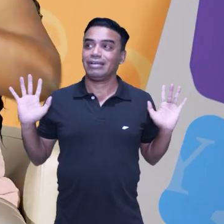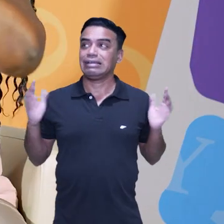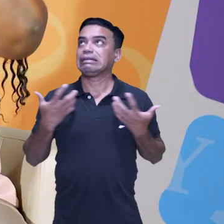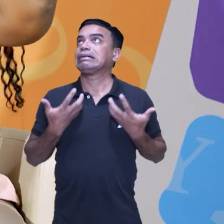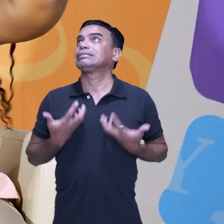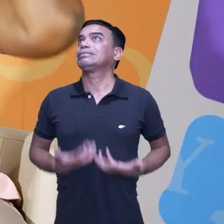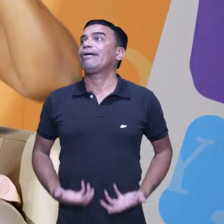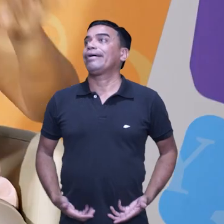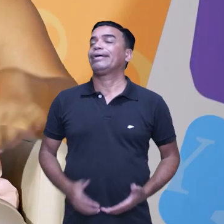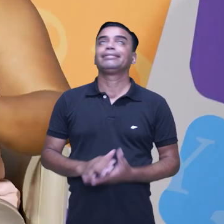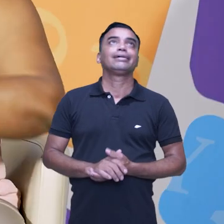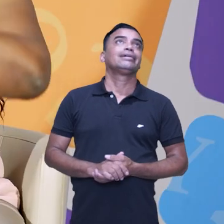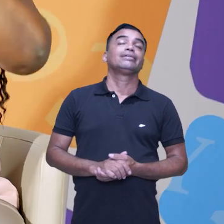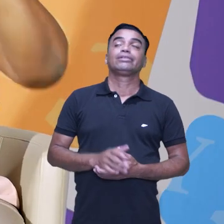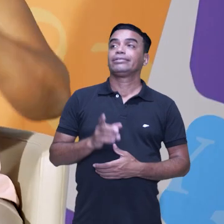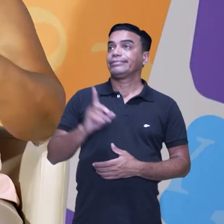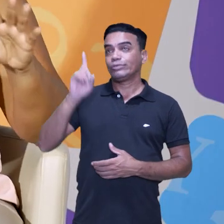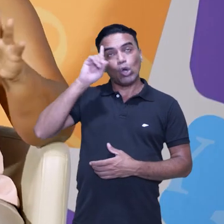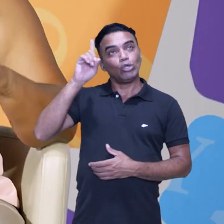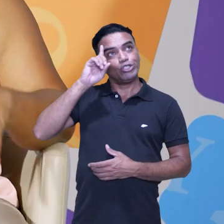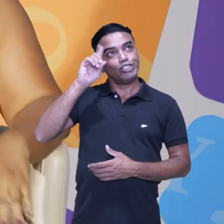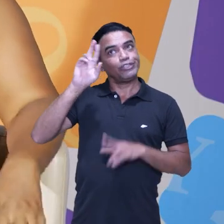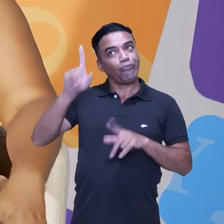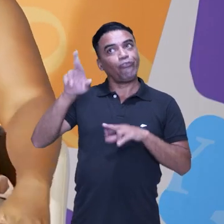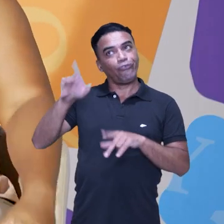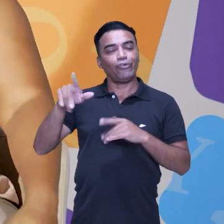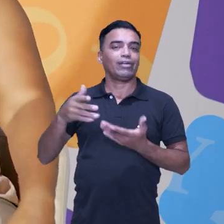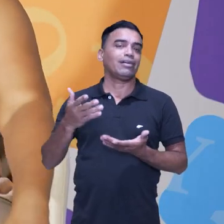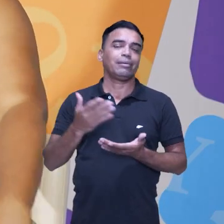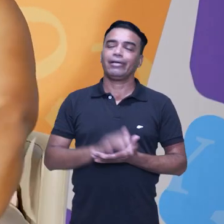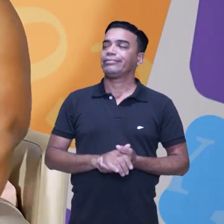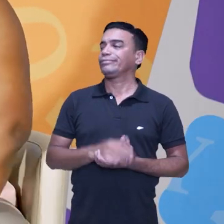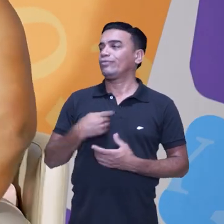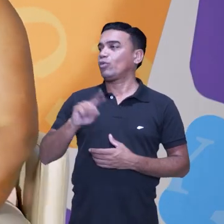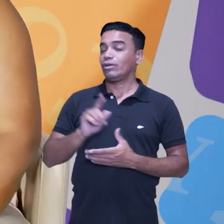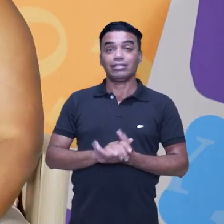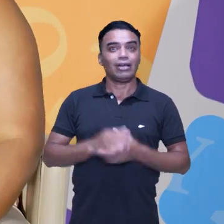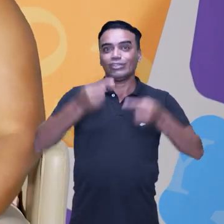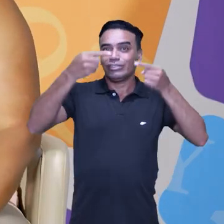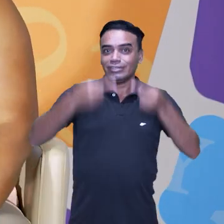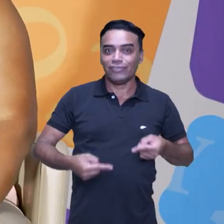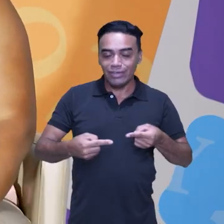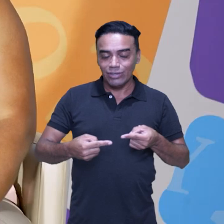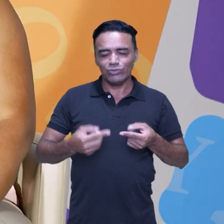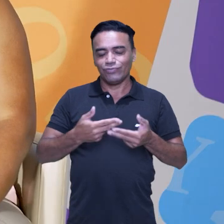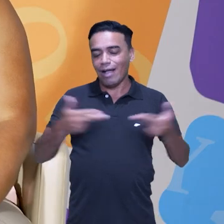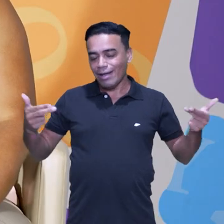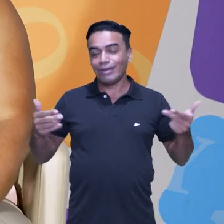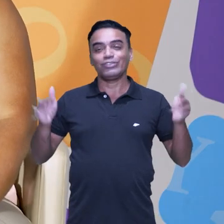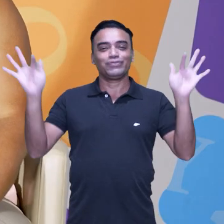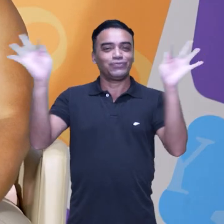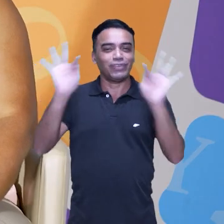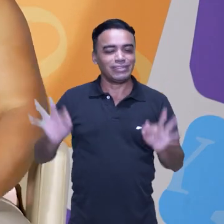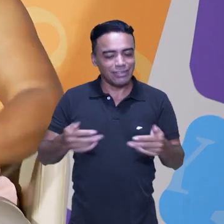cansada disso, vocês estão, toda hora é um negócio, e para mim já deu. Então, assim, foram grandes desafios, grandes felicidades. Eu acho